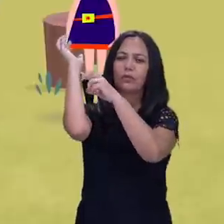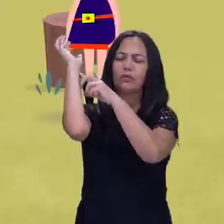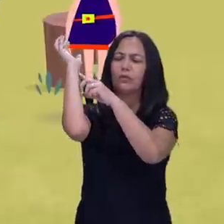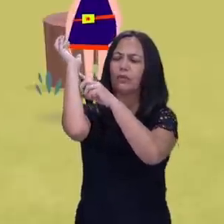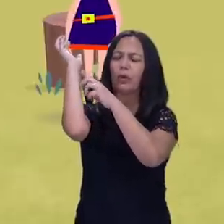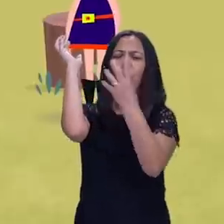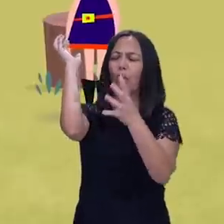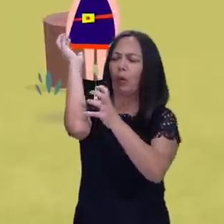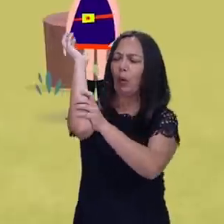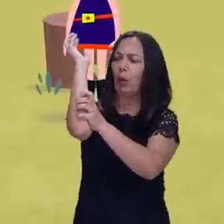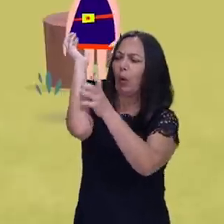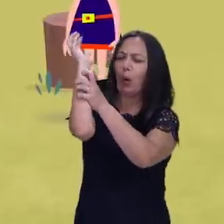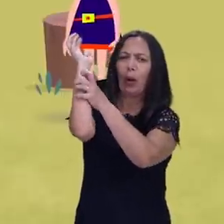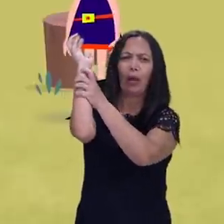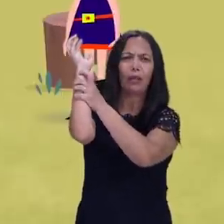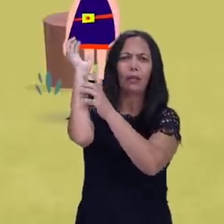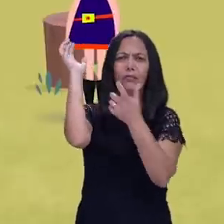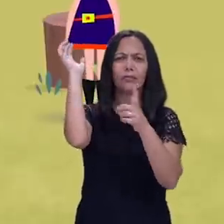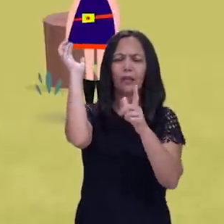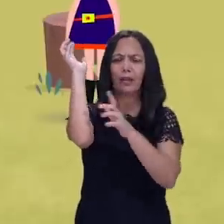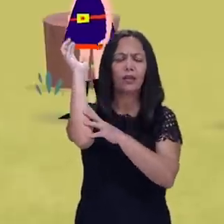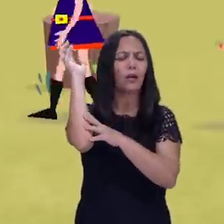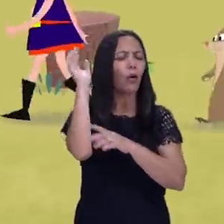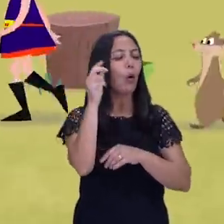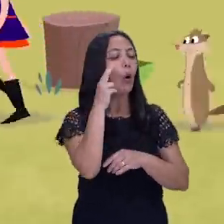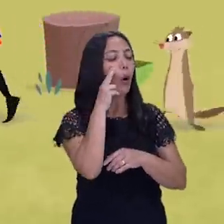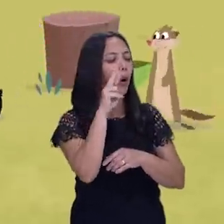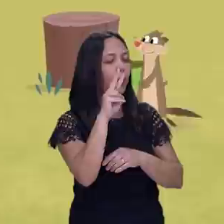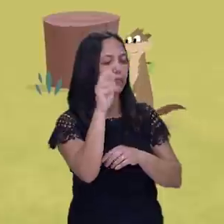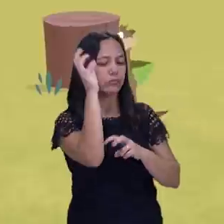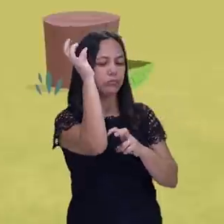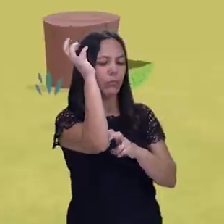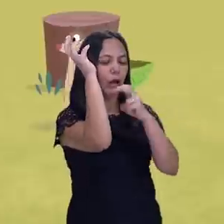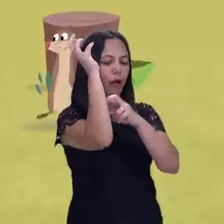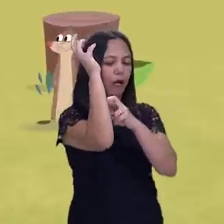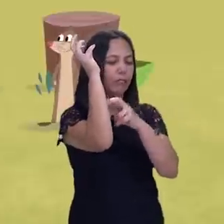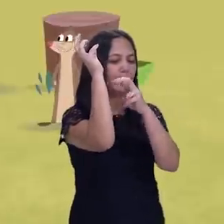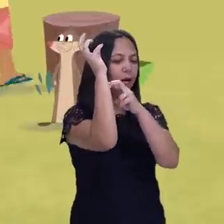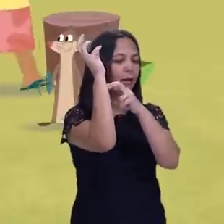Mas não tem nada pra segurar. Ah, sim. Olha.